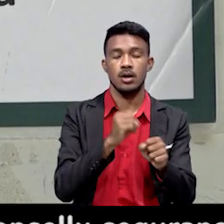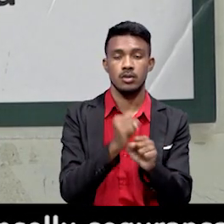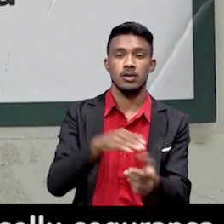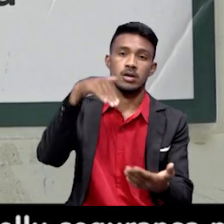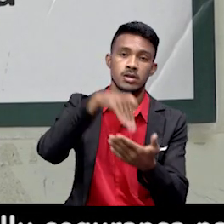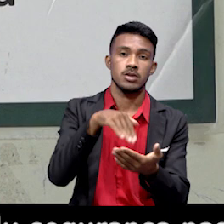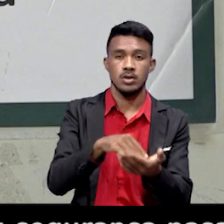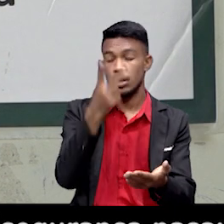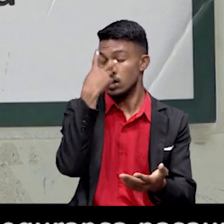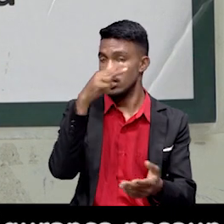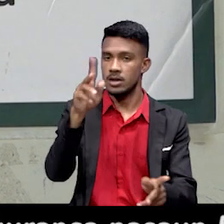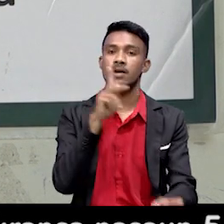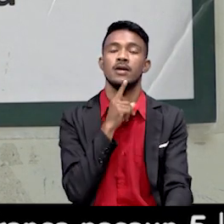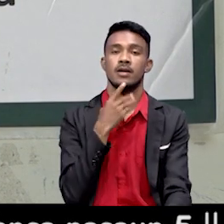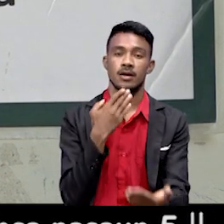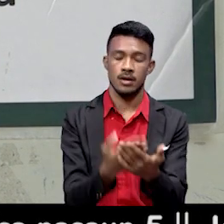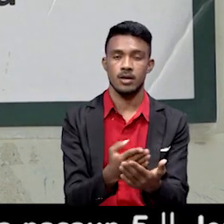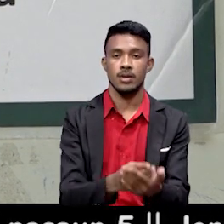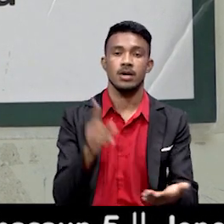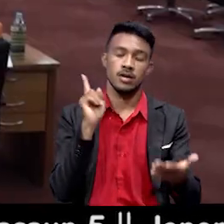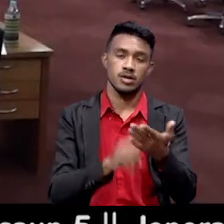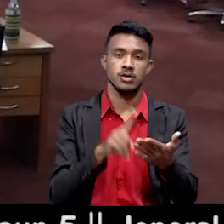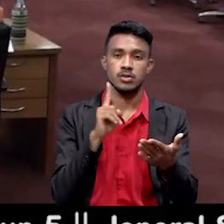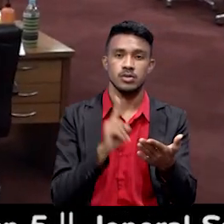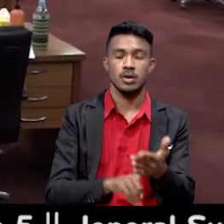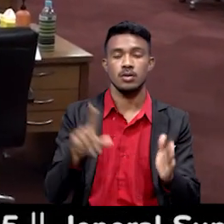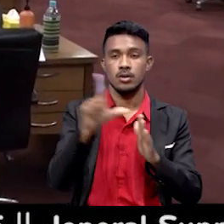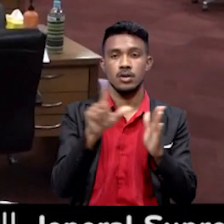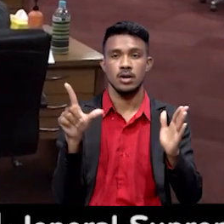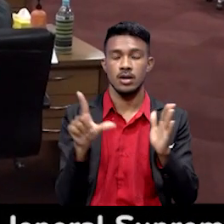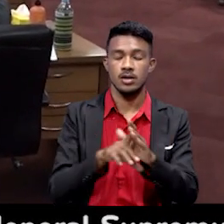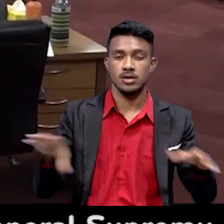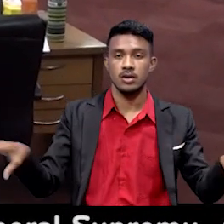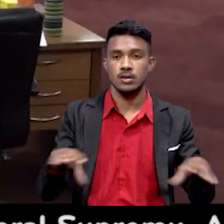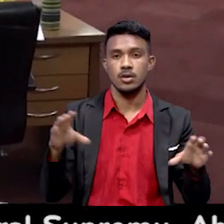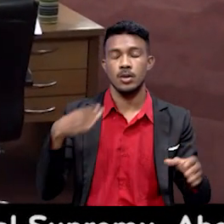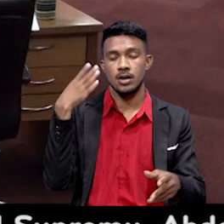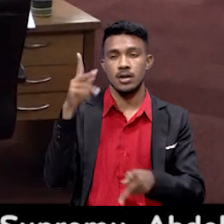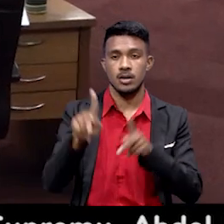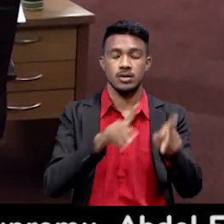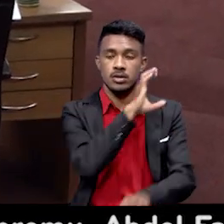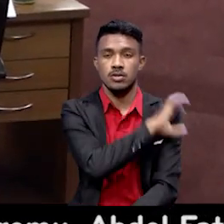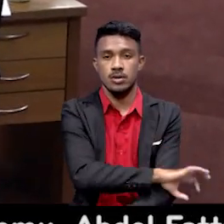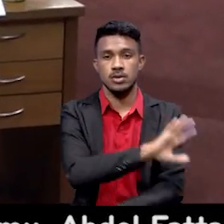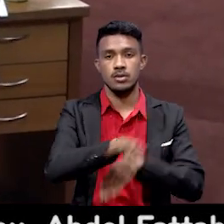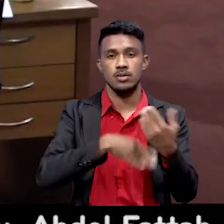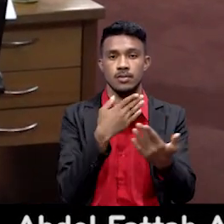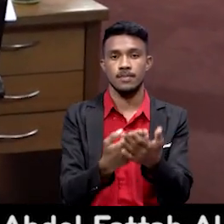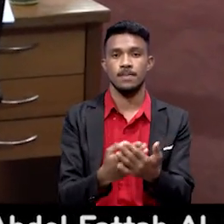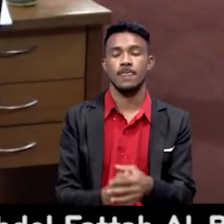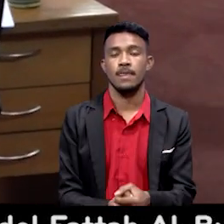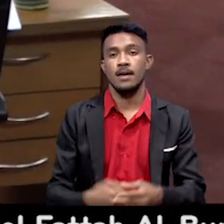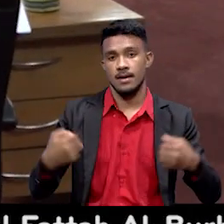ou di hare di diak, molo kalo discussão no altera lei pensão vitalícia ba regime segurança social. E